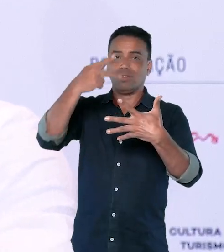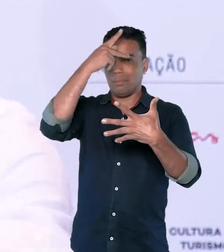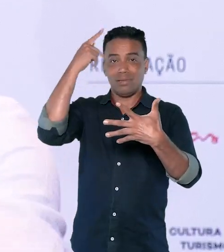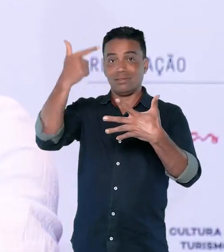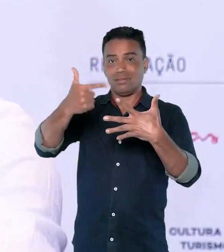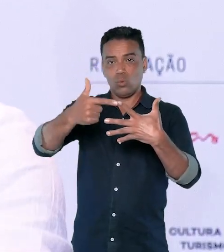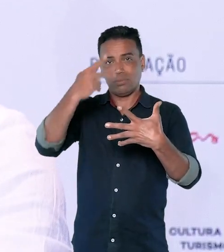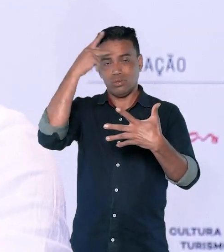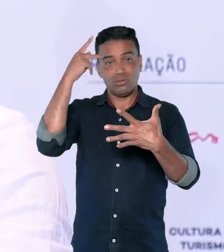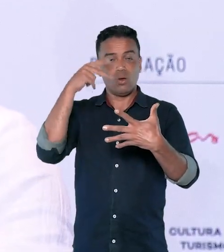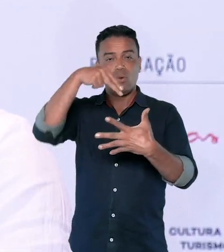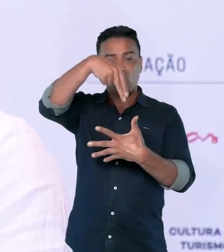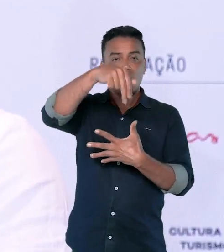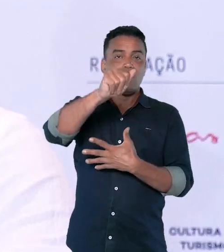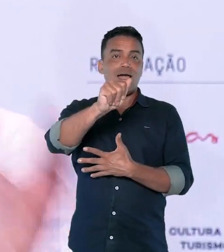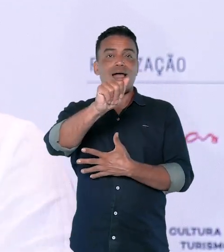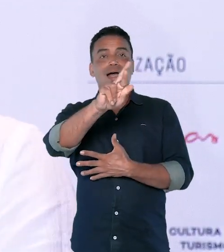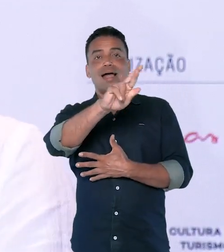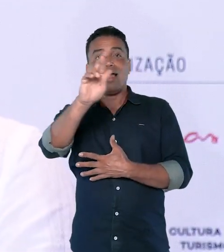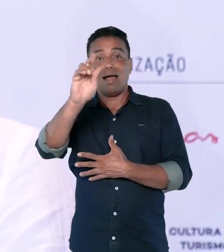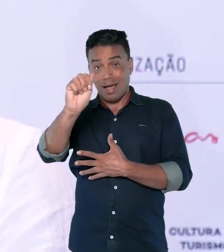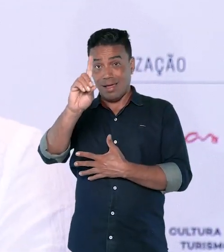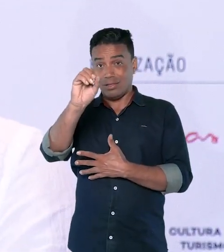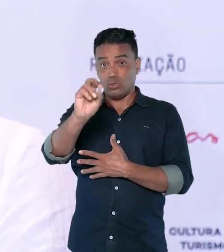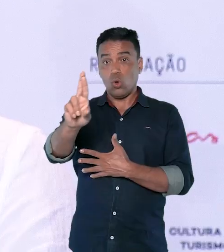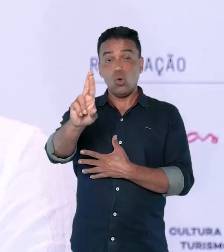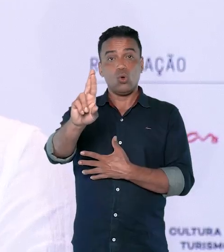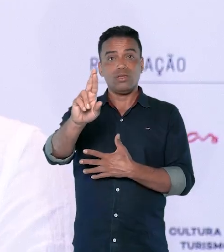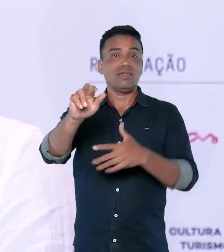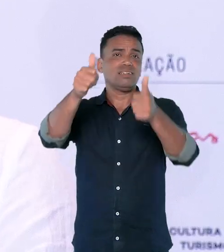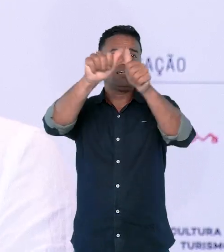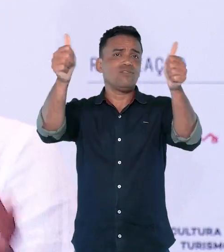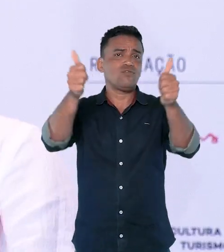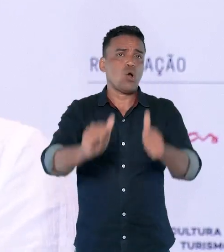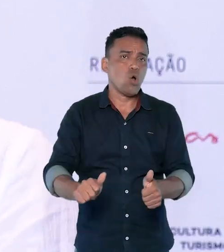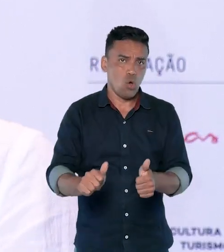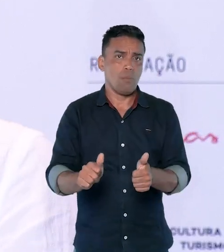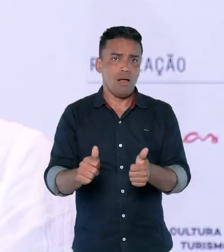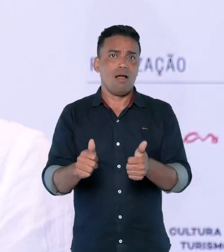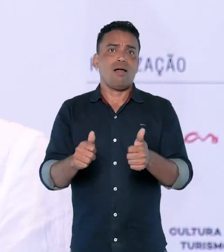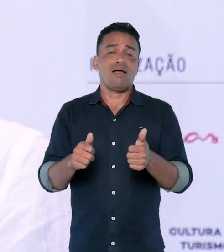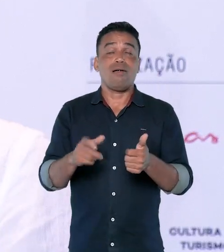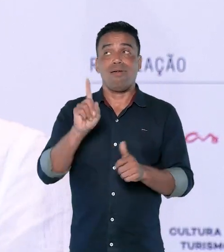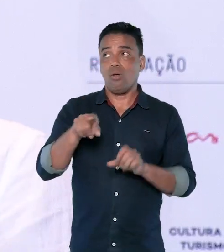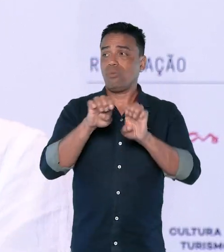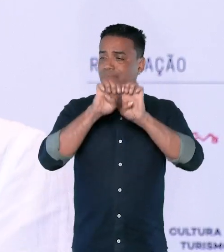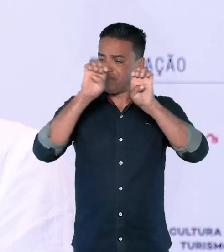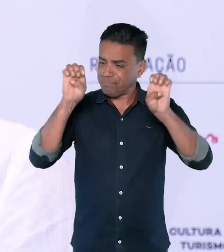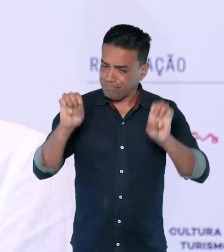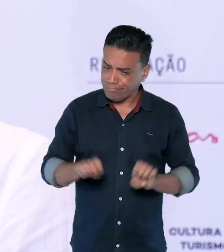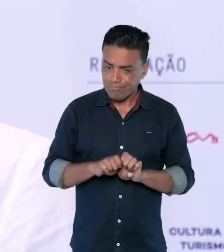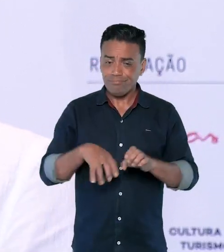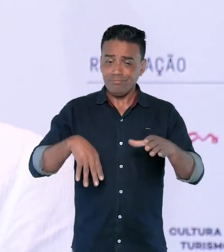se movimenta. E eu estou falando de forma, né? É uma estrutura de